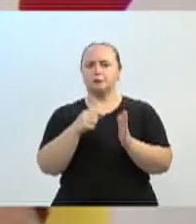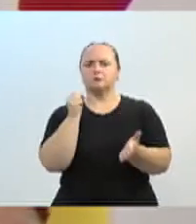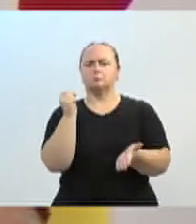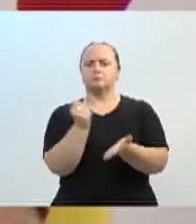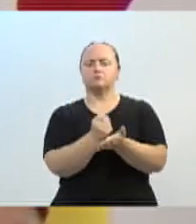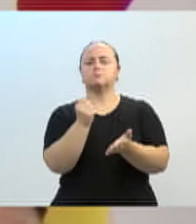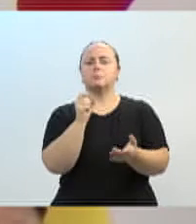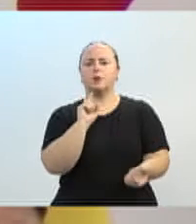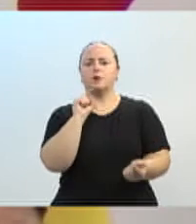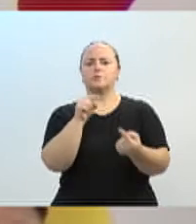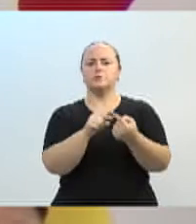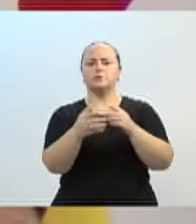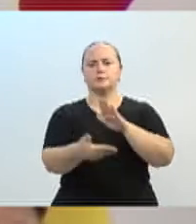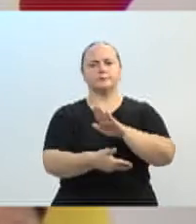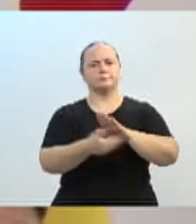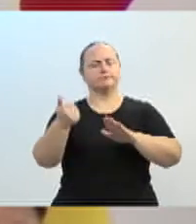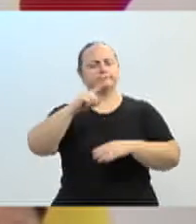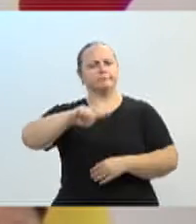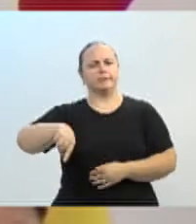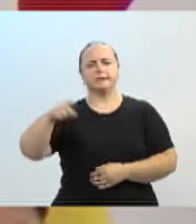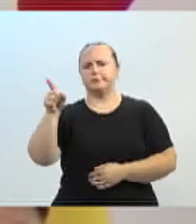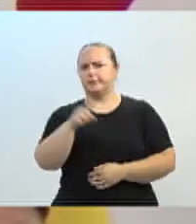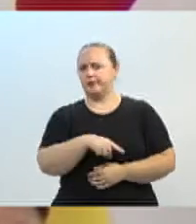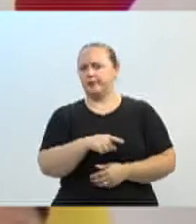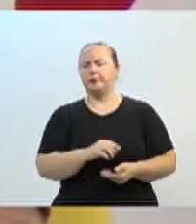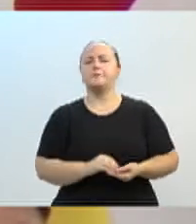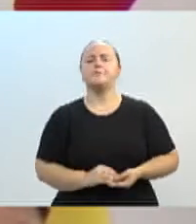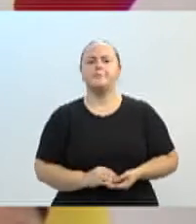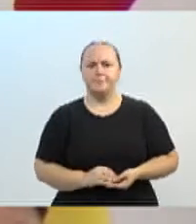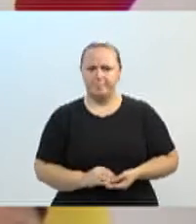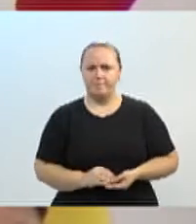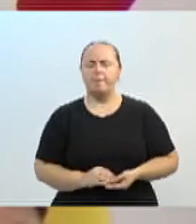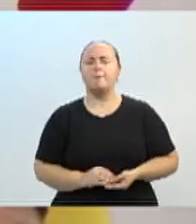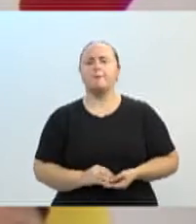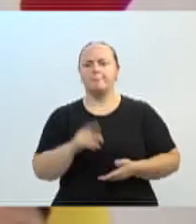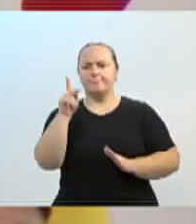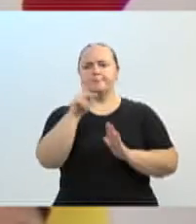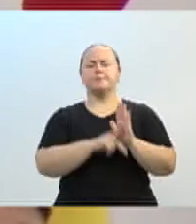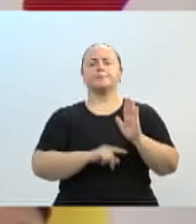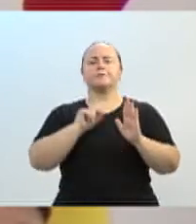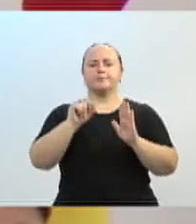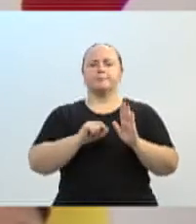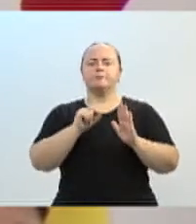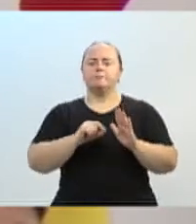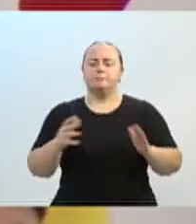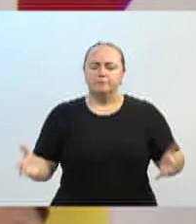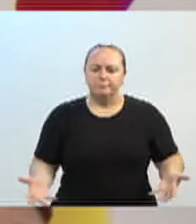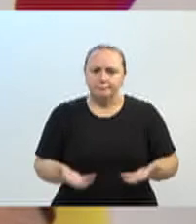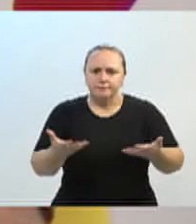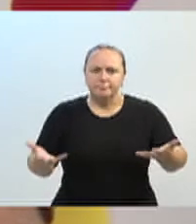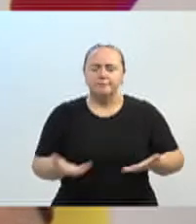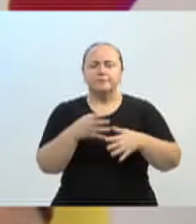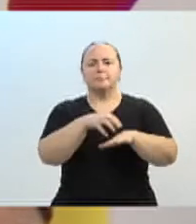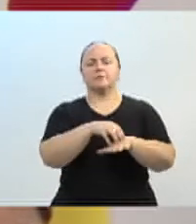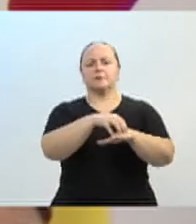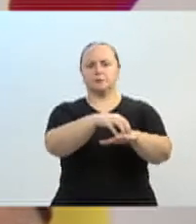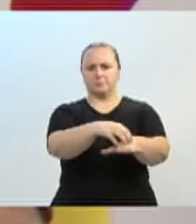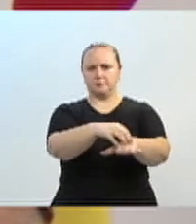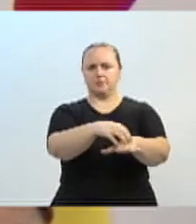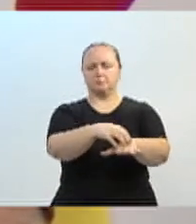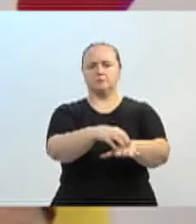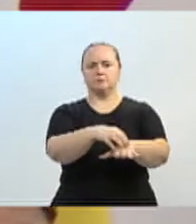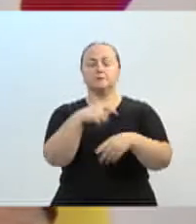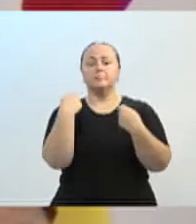revogá-la. Este meu projeto, sim, tem o objetivo de fomentar o turismo. Precisamos olhar